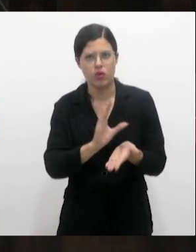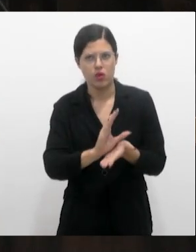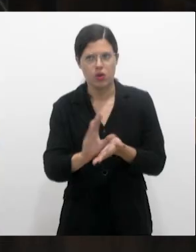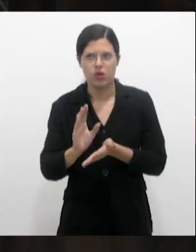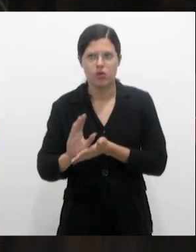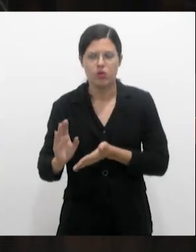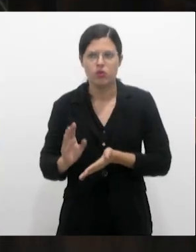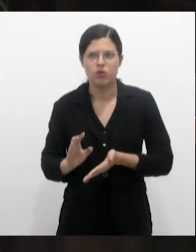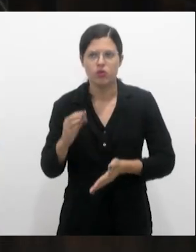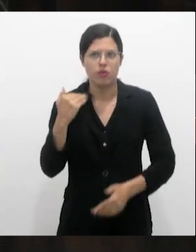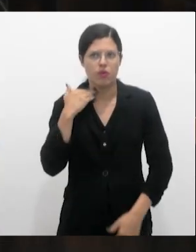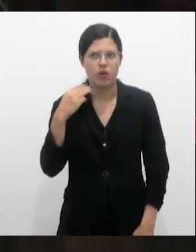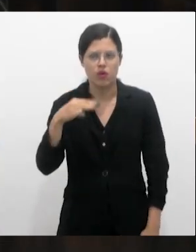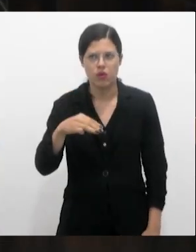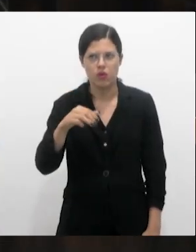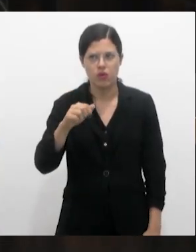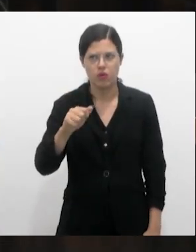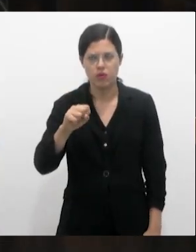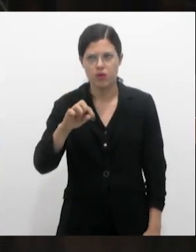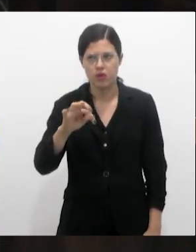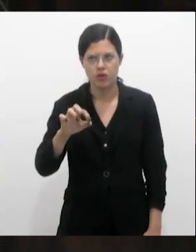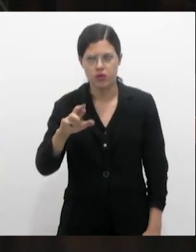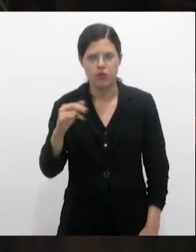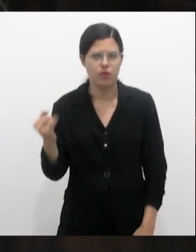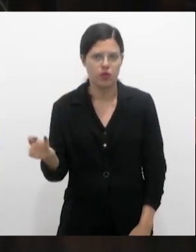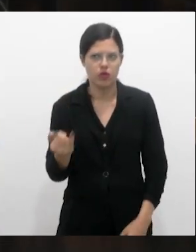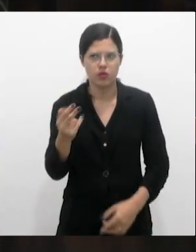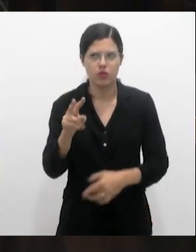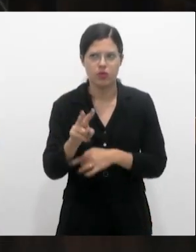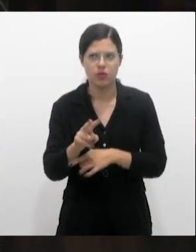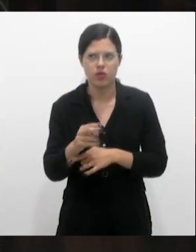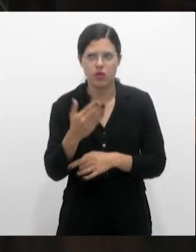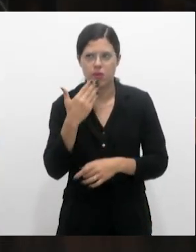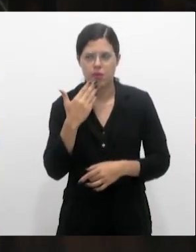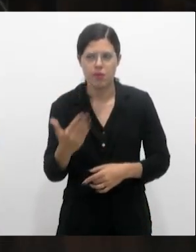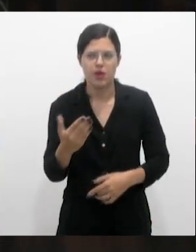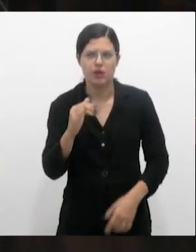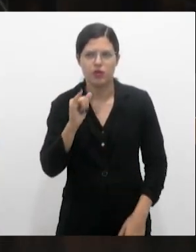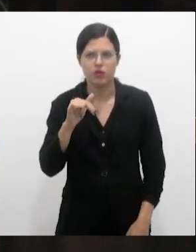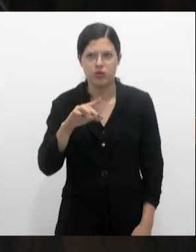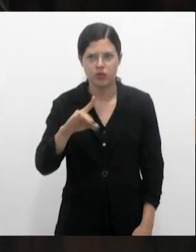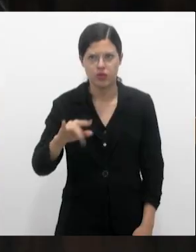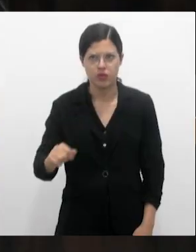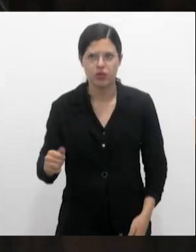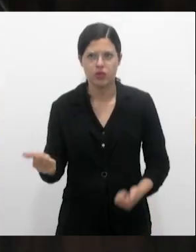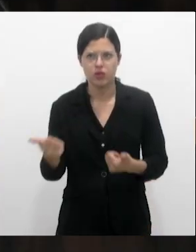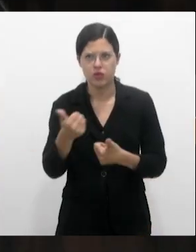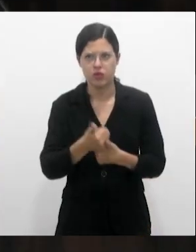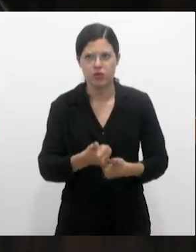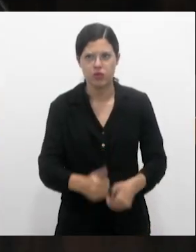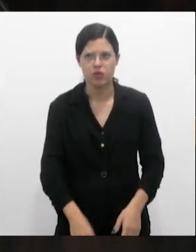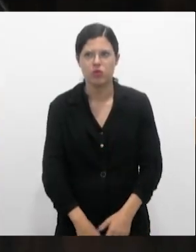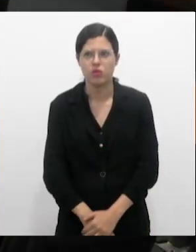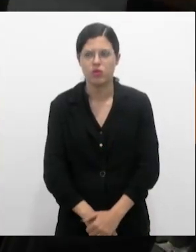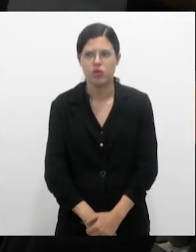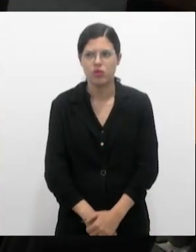Banco Master, o mais importante é que seja preservado. Peço agora a senhora Índia Ramelão, que assume a presidência.